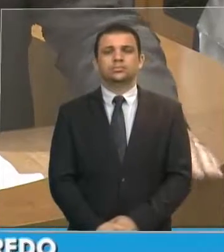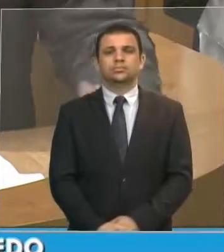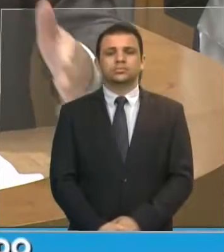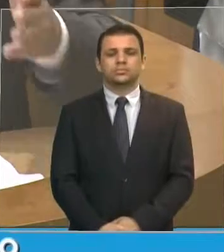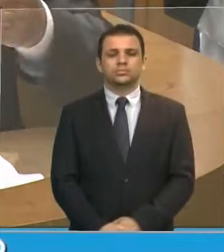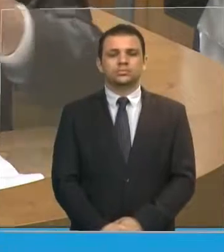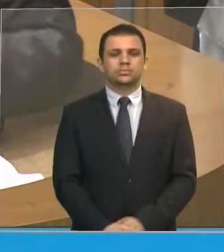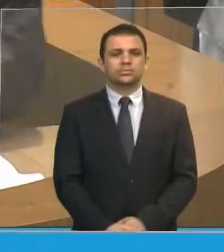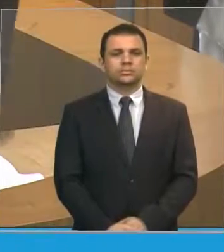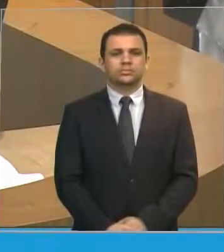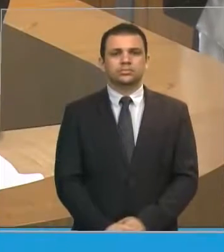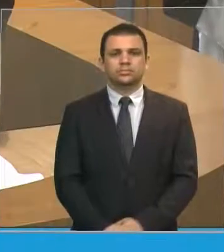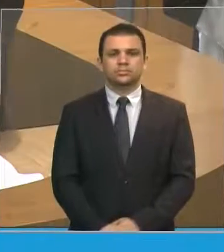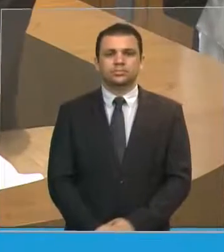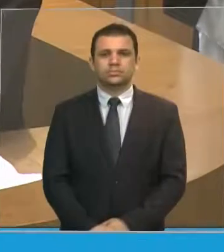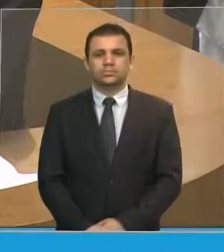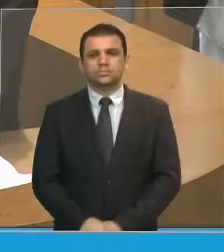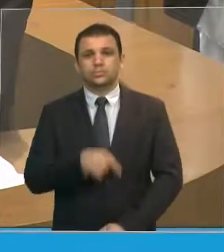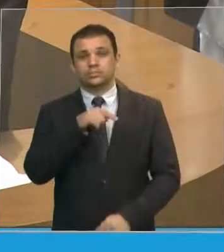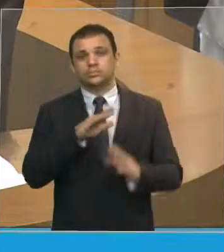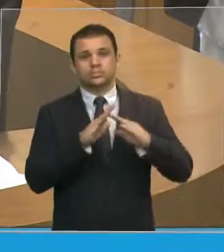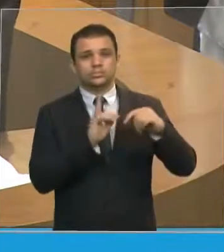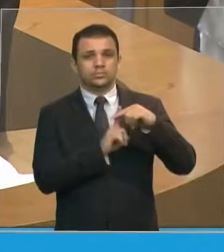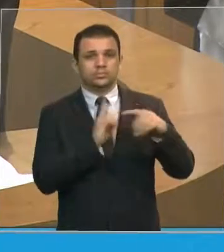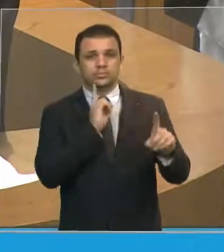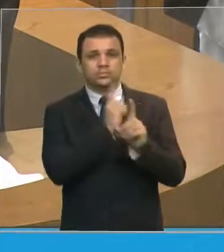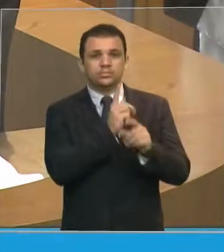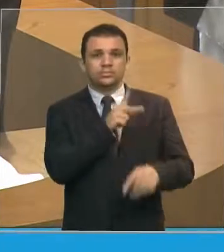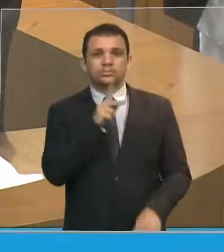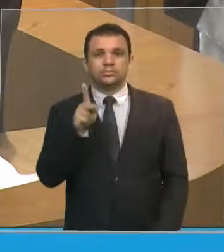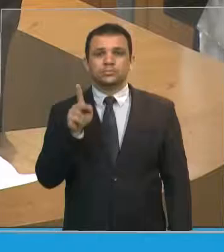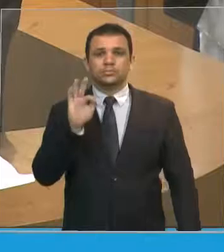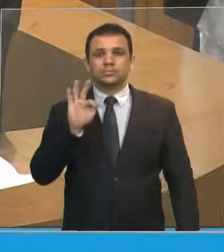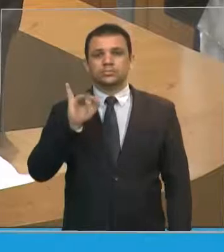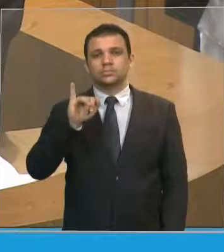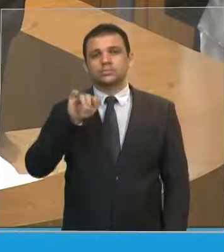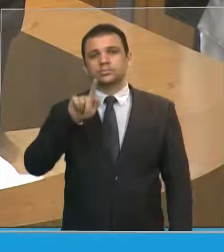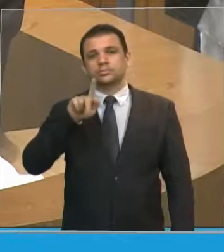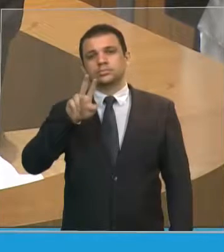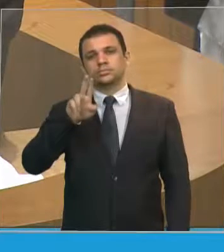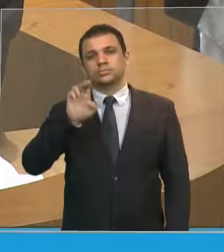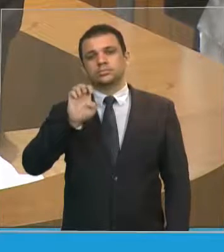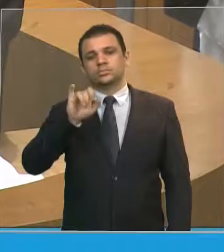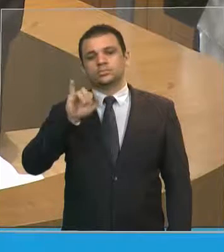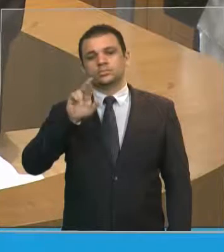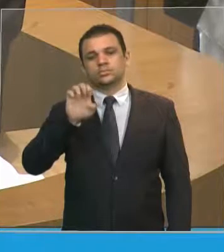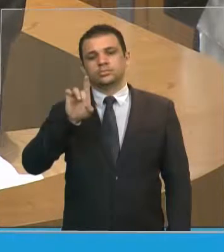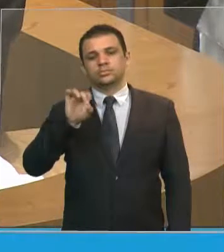E ali encontramos o professor Figueiredo, a irmã Isa,